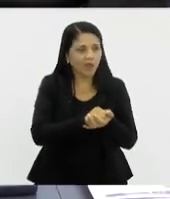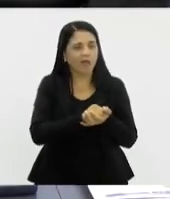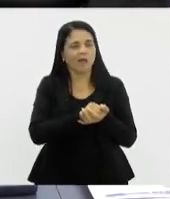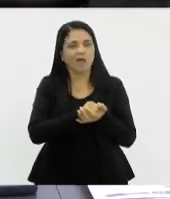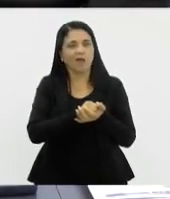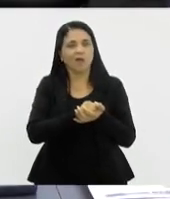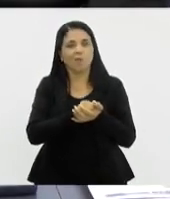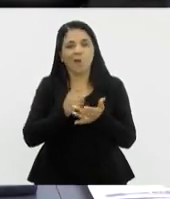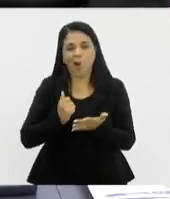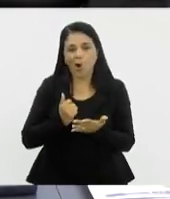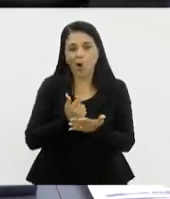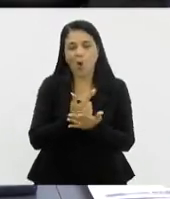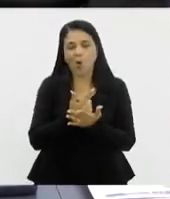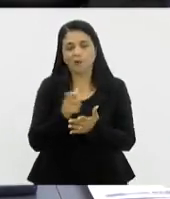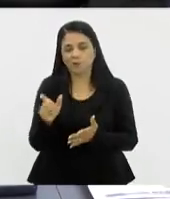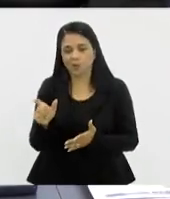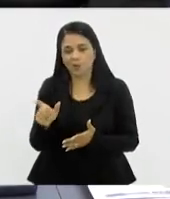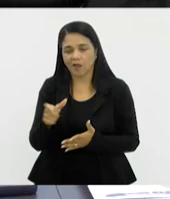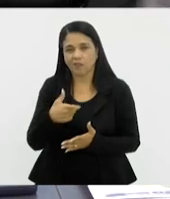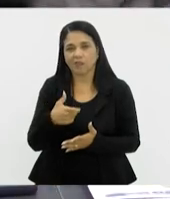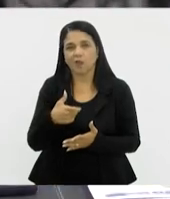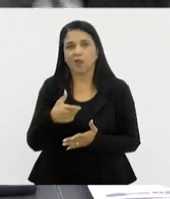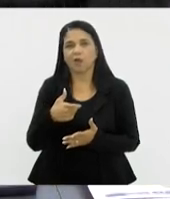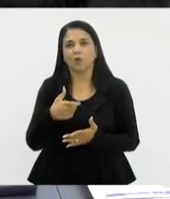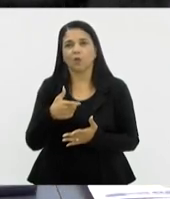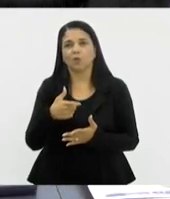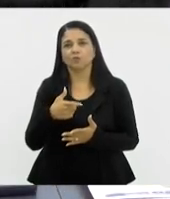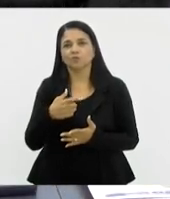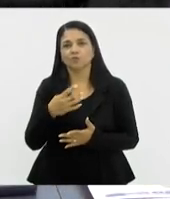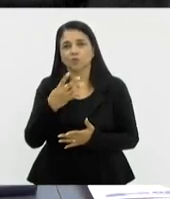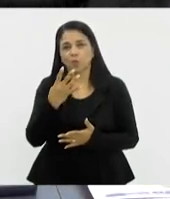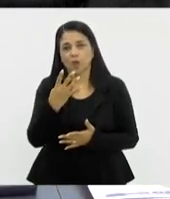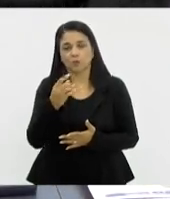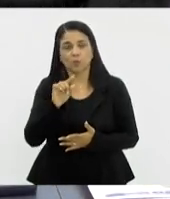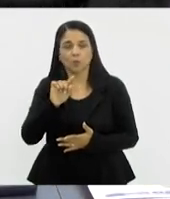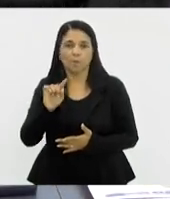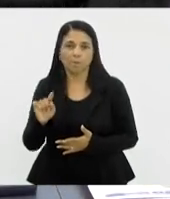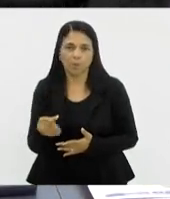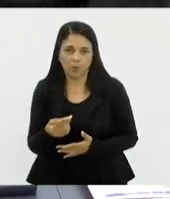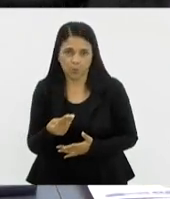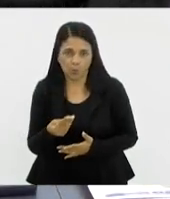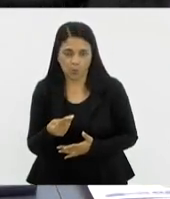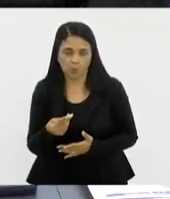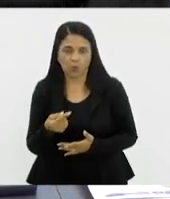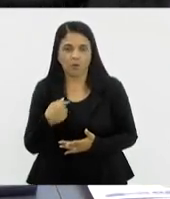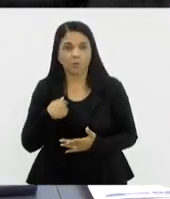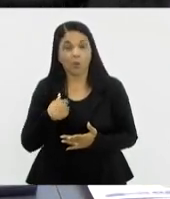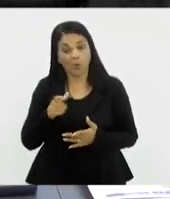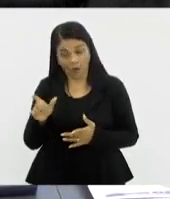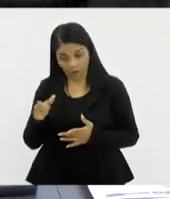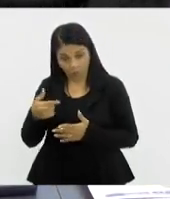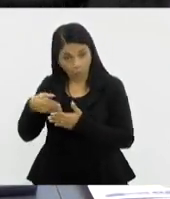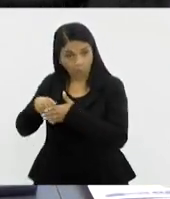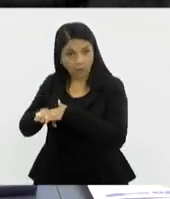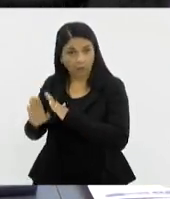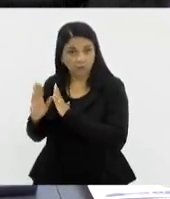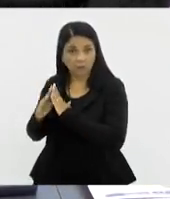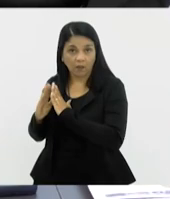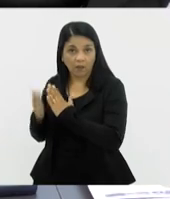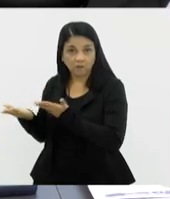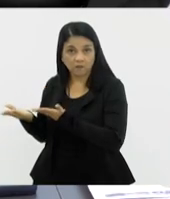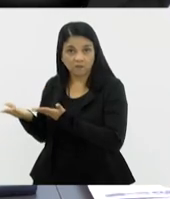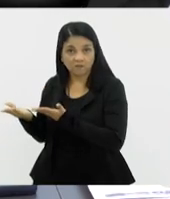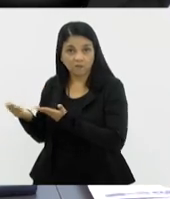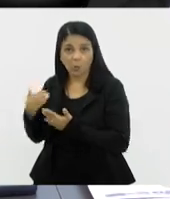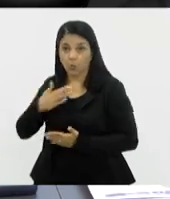uma compra sua no cartão de crédito no montante de R$4.000. Meu cartão de crédito fica guardado em casa porque eu não gosto de cartão